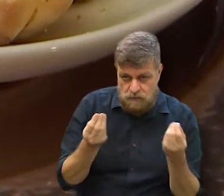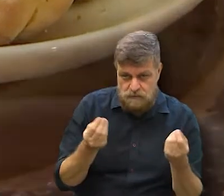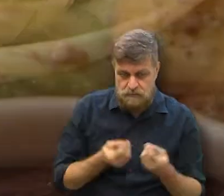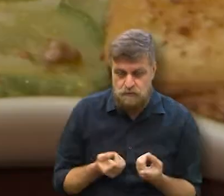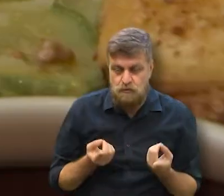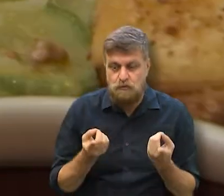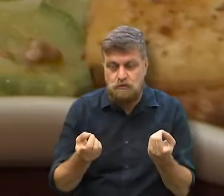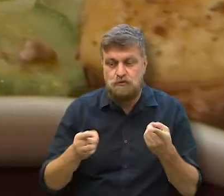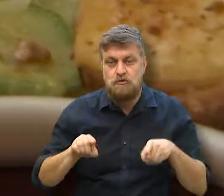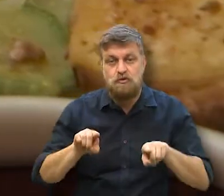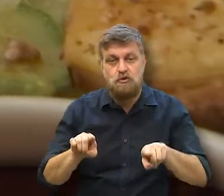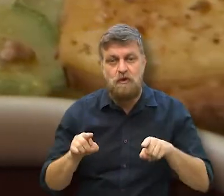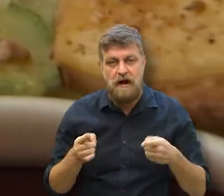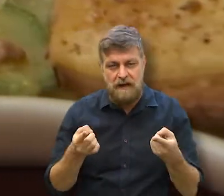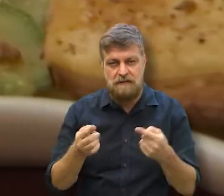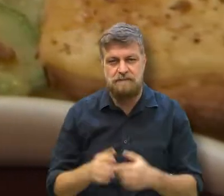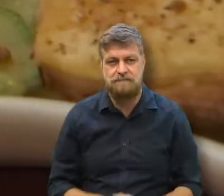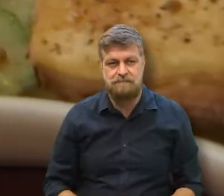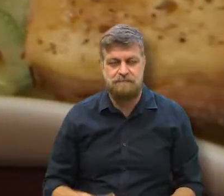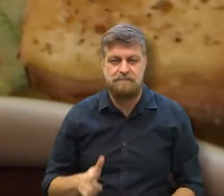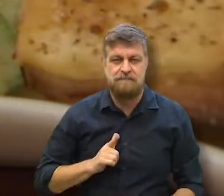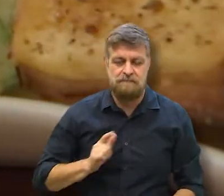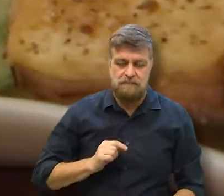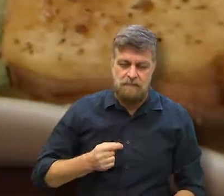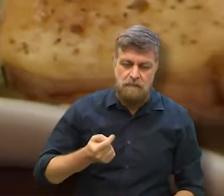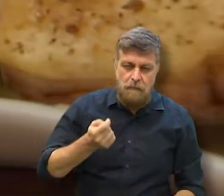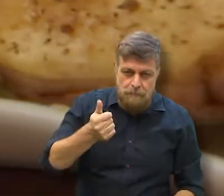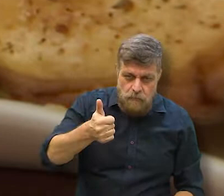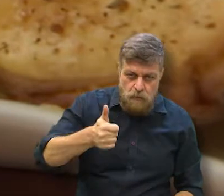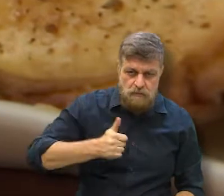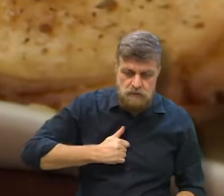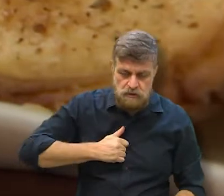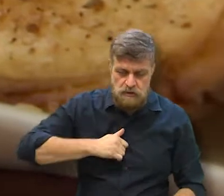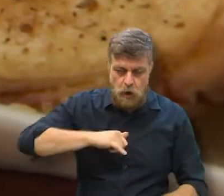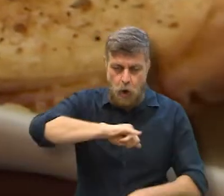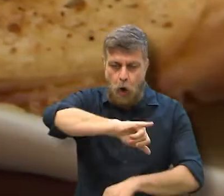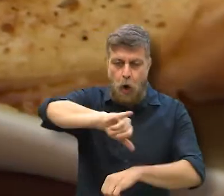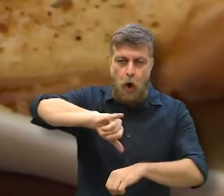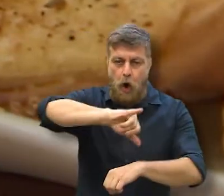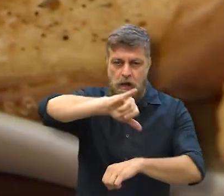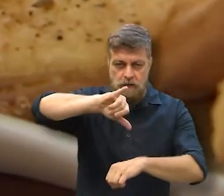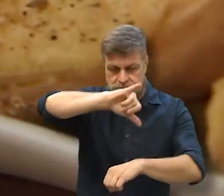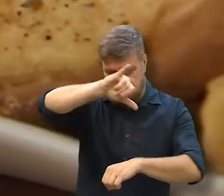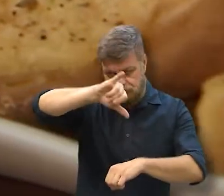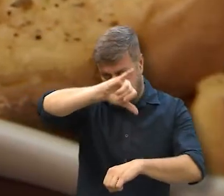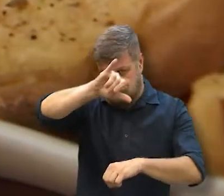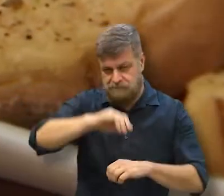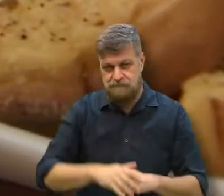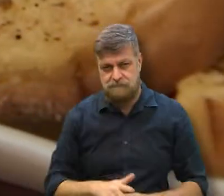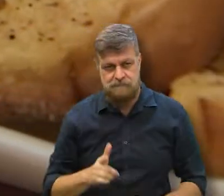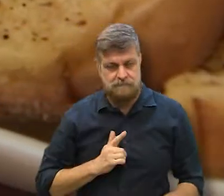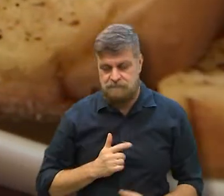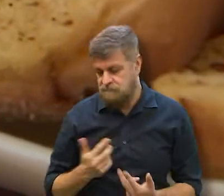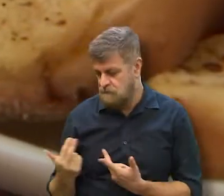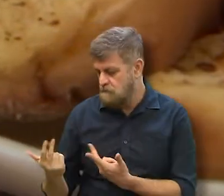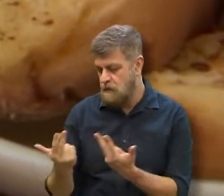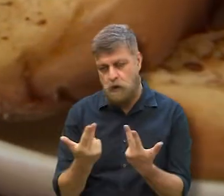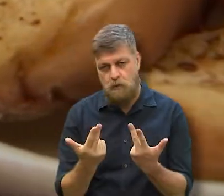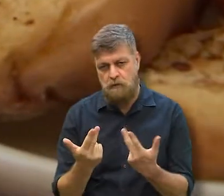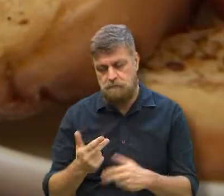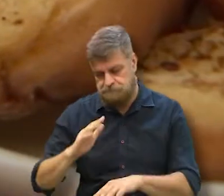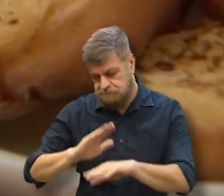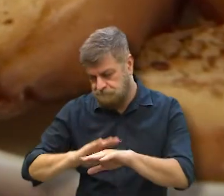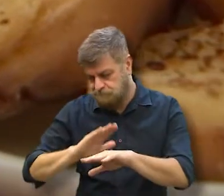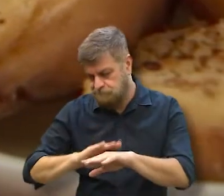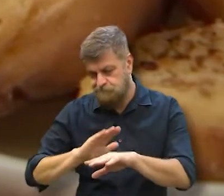gostoso num churrasco. Olha. É, no jiló você só vai com um pouco mais de azeite. Olha Mas essa dica. Mas é o mesmo